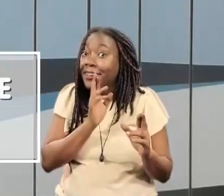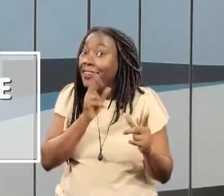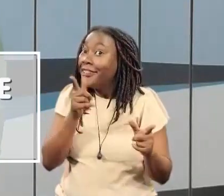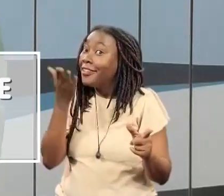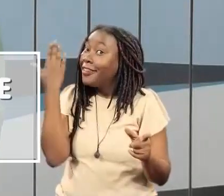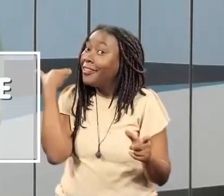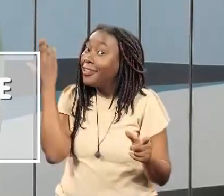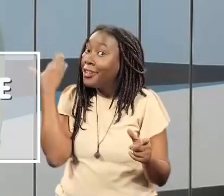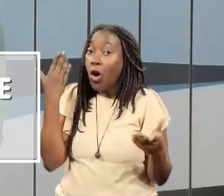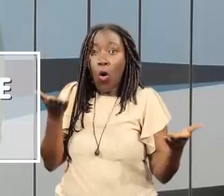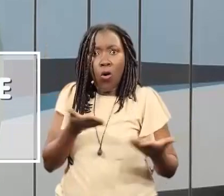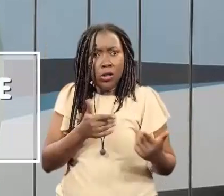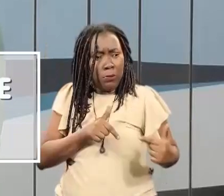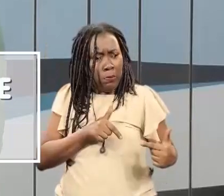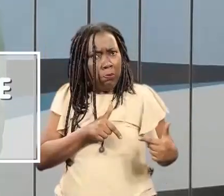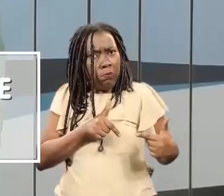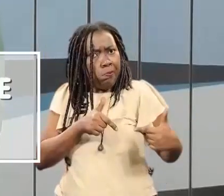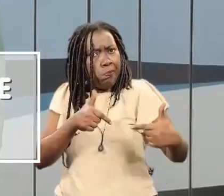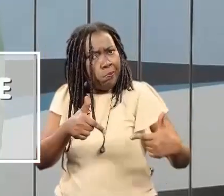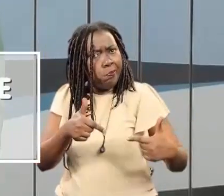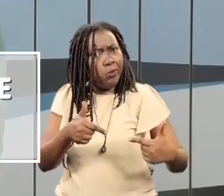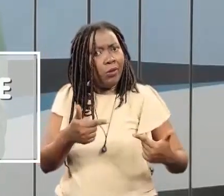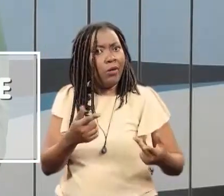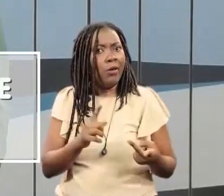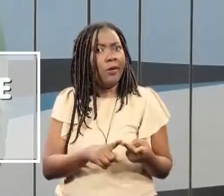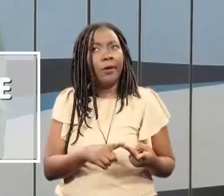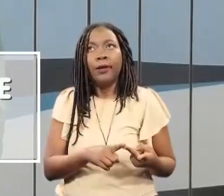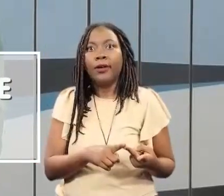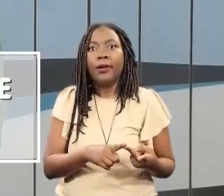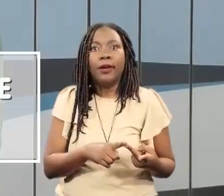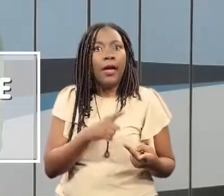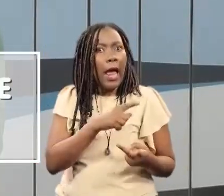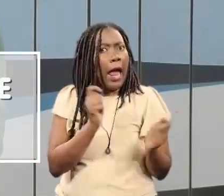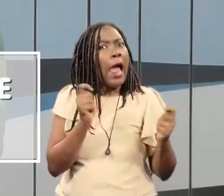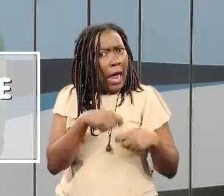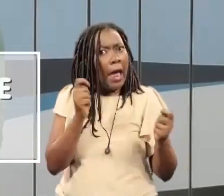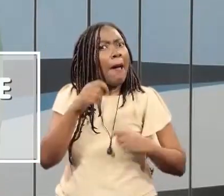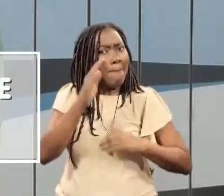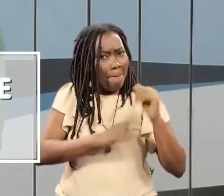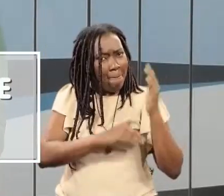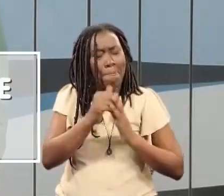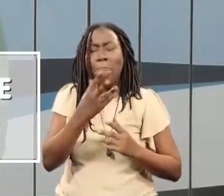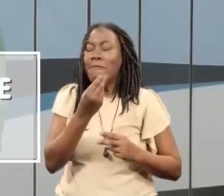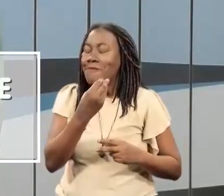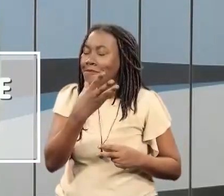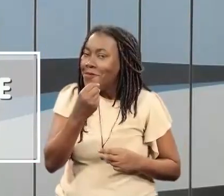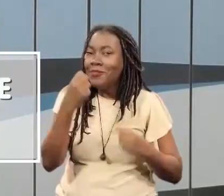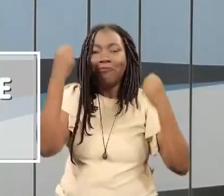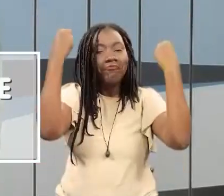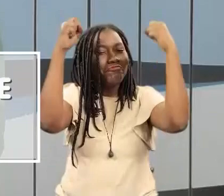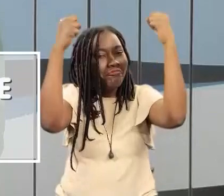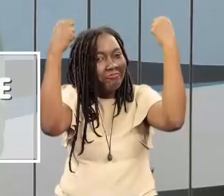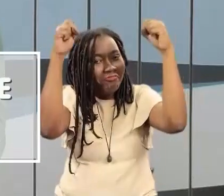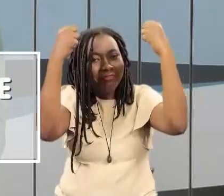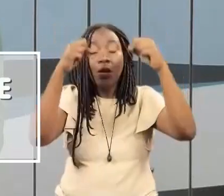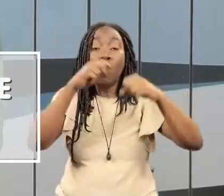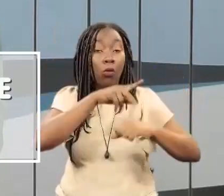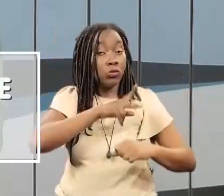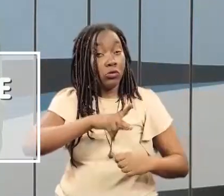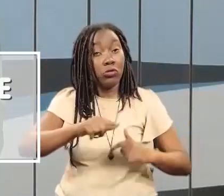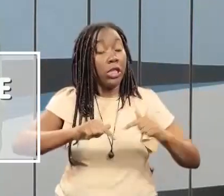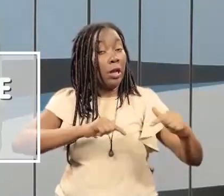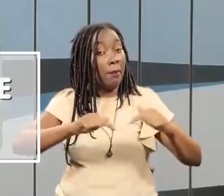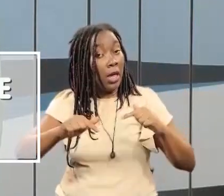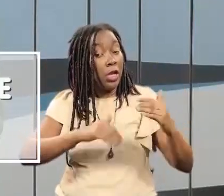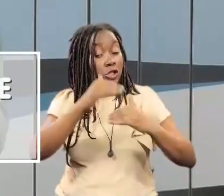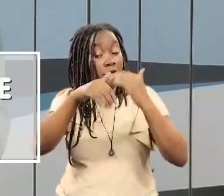idoso hoje é ativo, o idoso hoje é super capaz de muitas atividades físicas, continua trabalhando, desenvolve